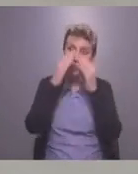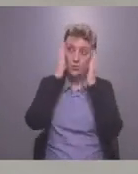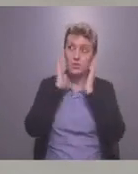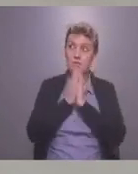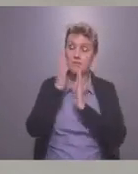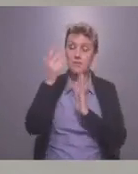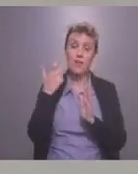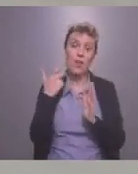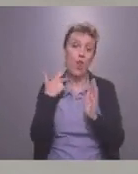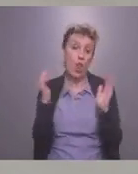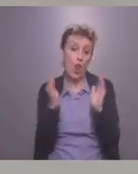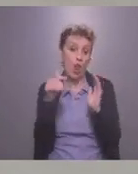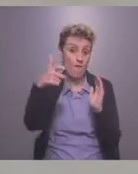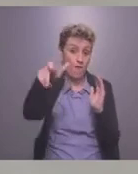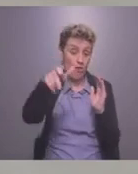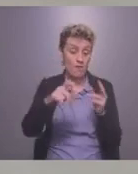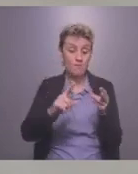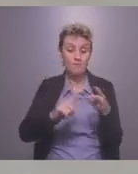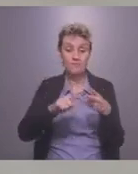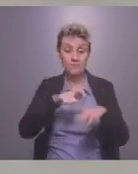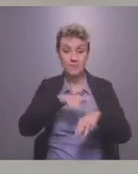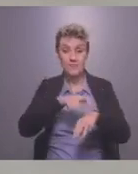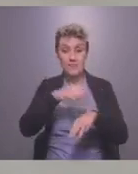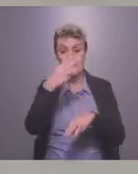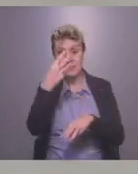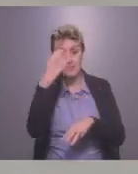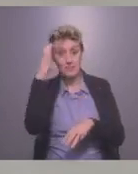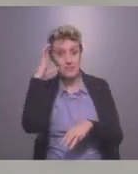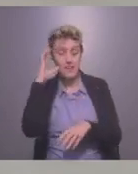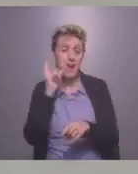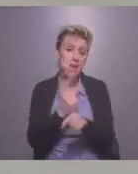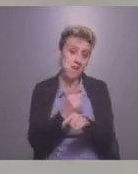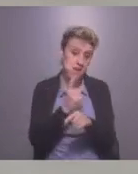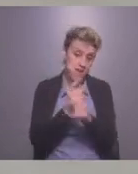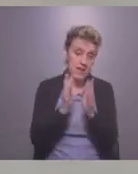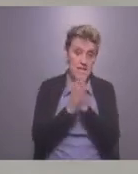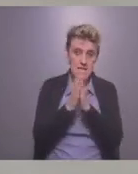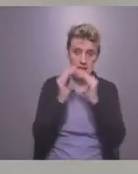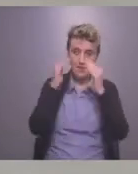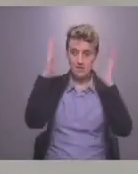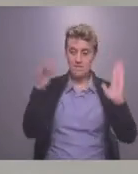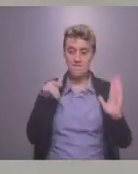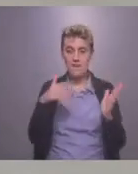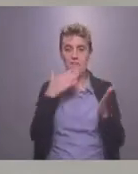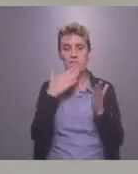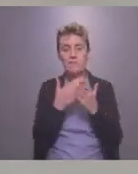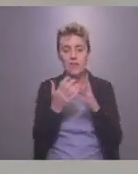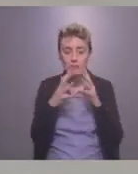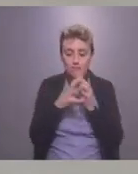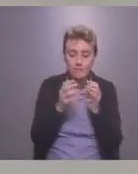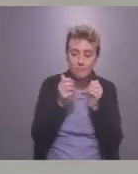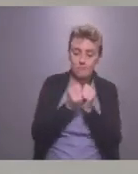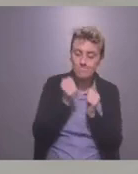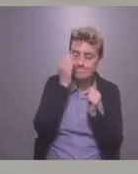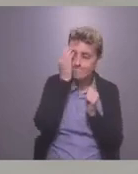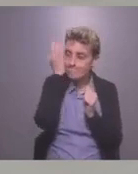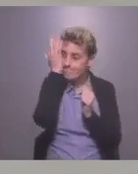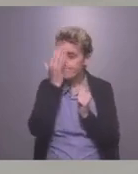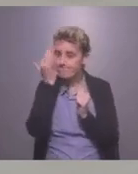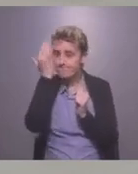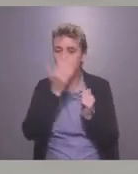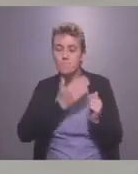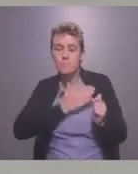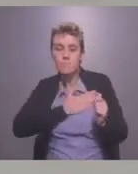das Aparições. E às 15 horas, novamente nesta Basílica, a meditação e a adoração